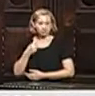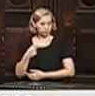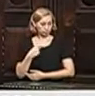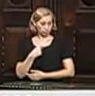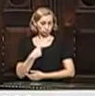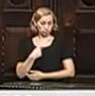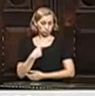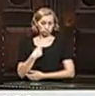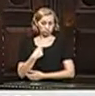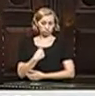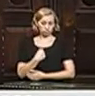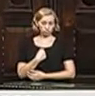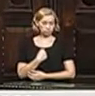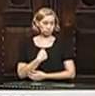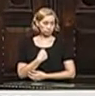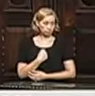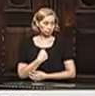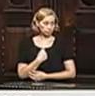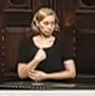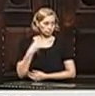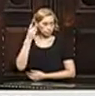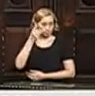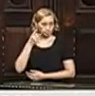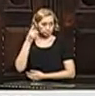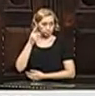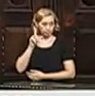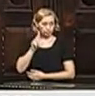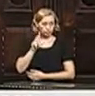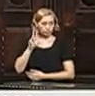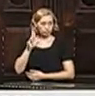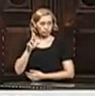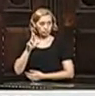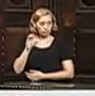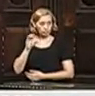eu e a deputada Lucinha